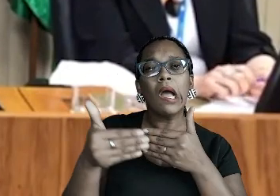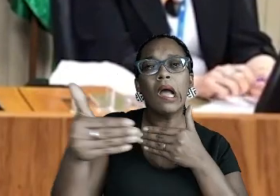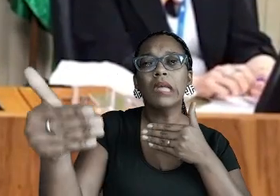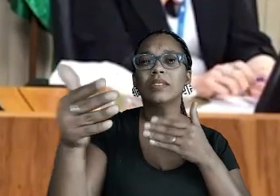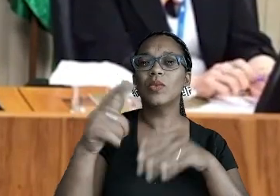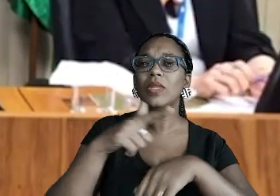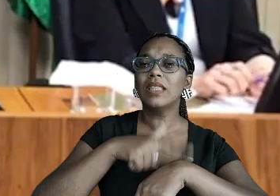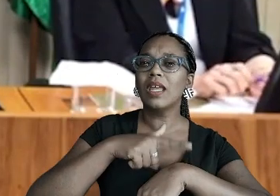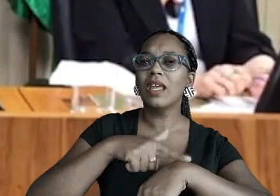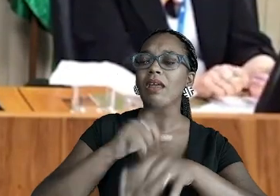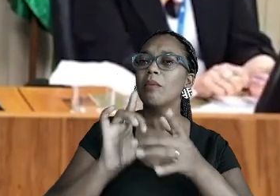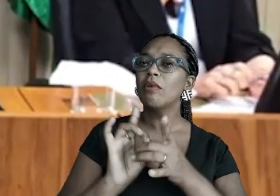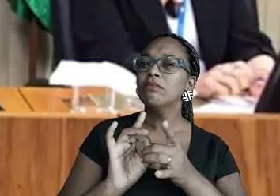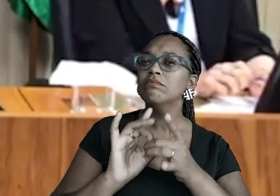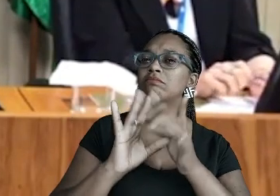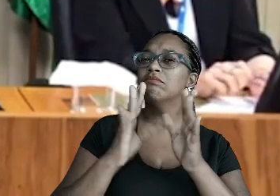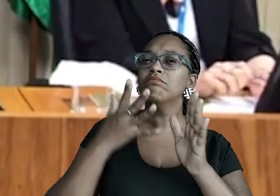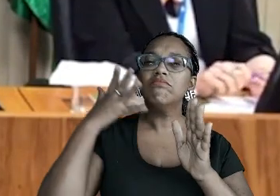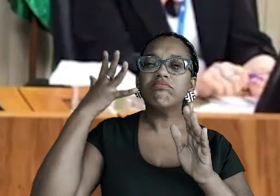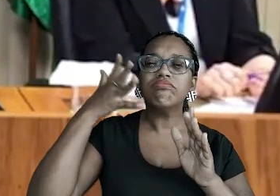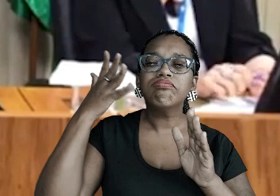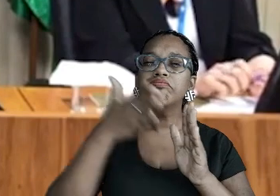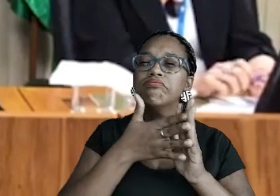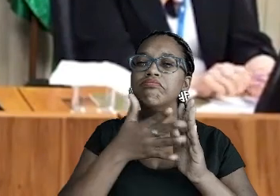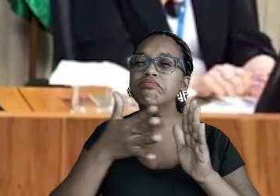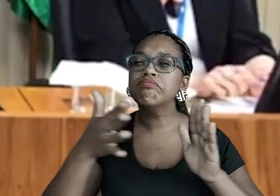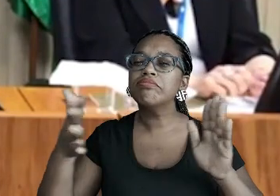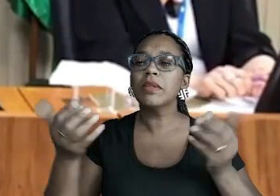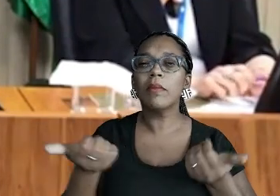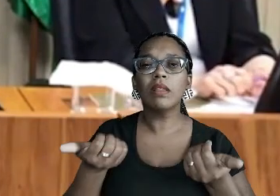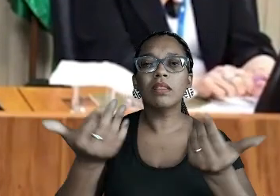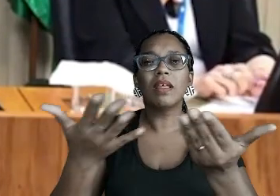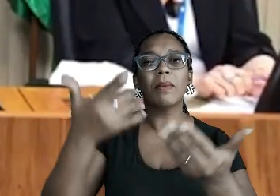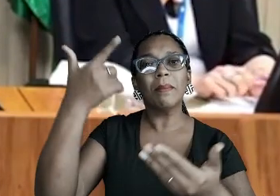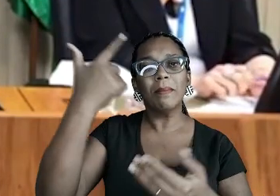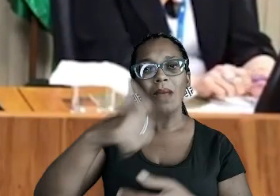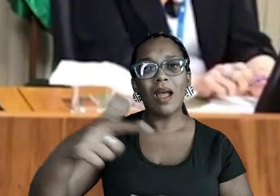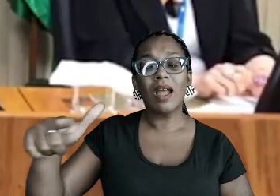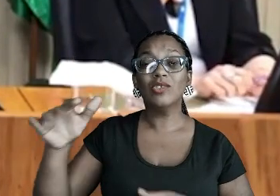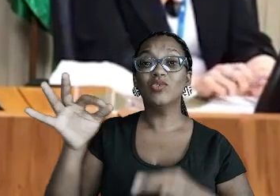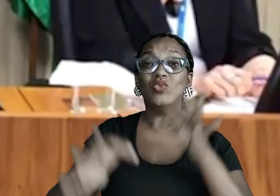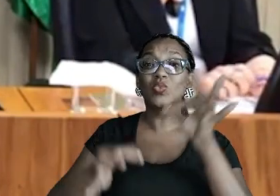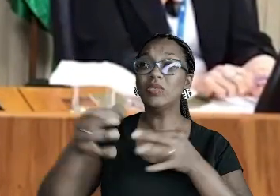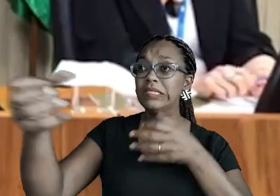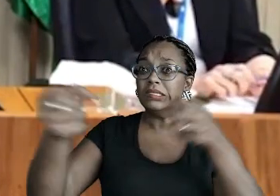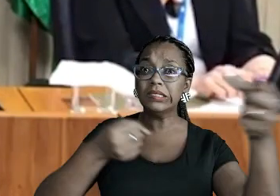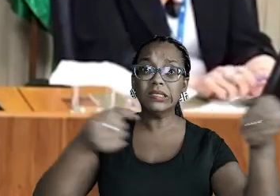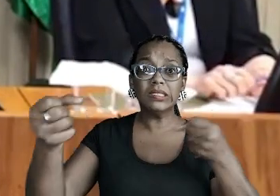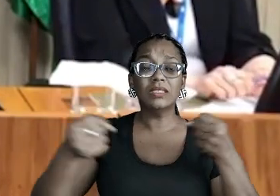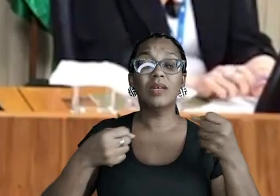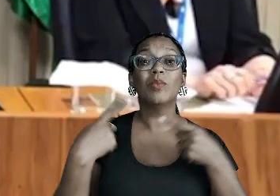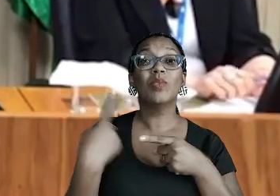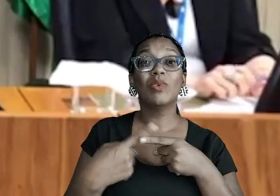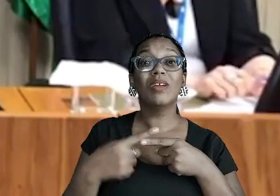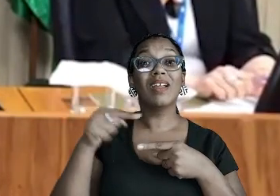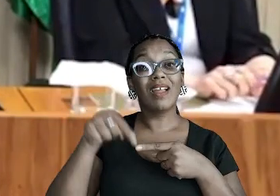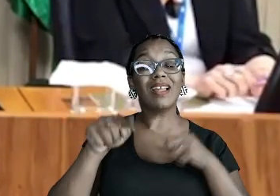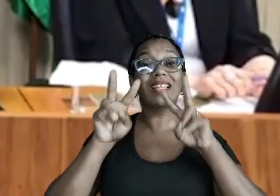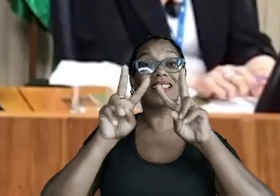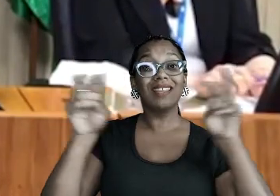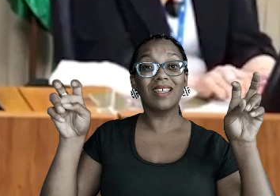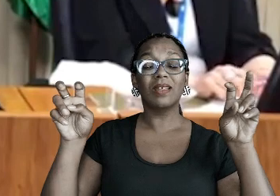no tempo para que a gente possa aprofundar trazer mais juiz porque este tema é